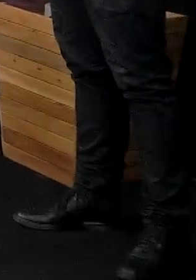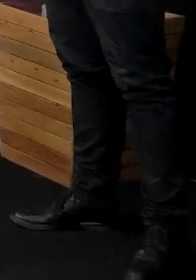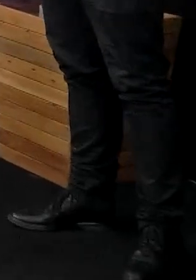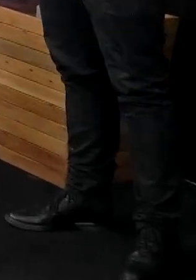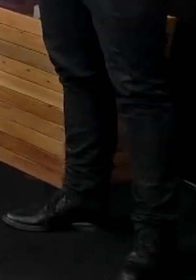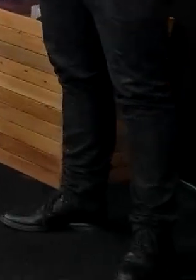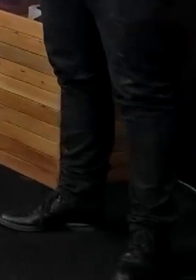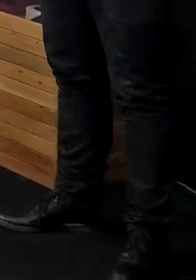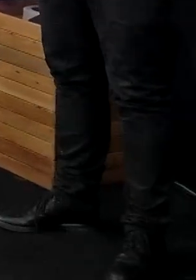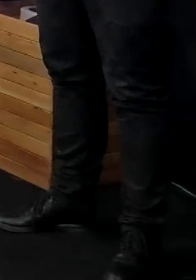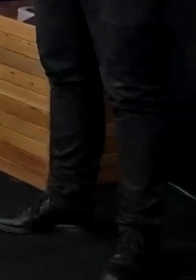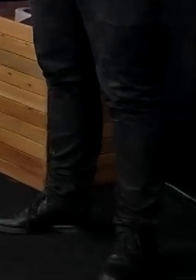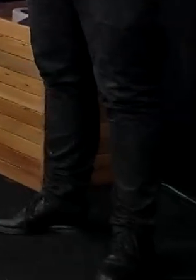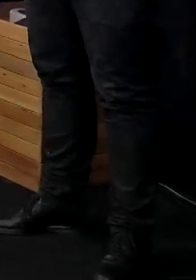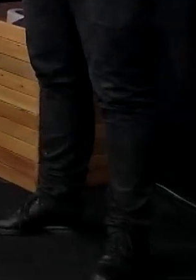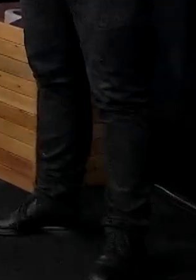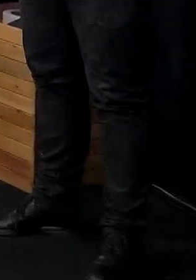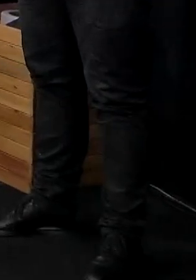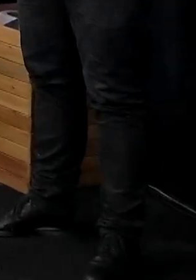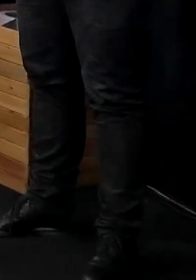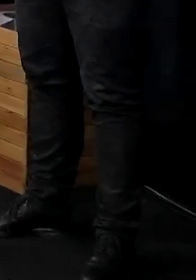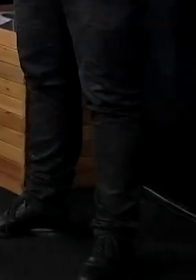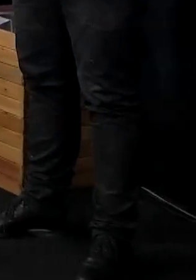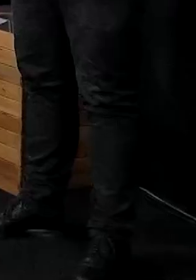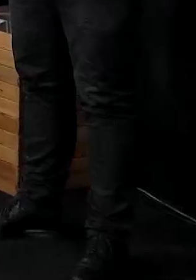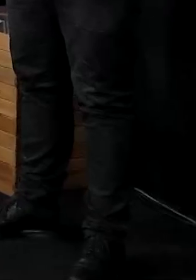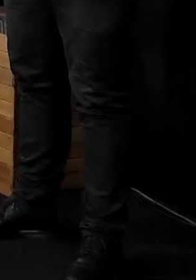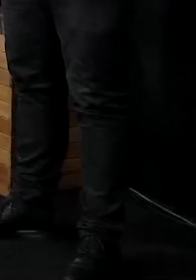è solo tua